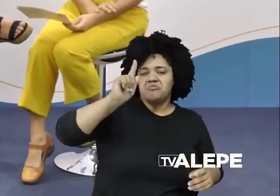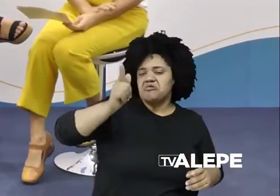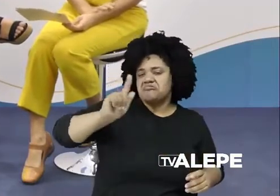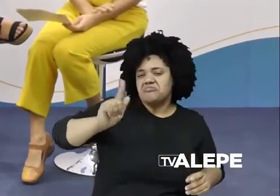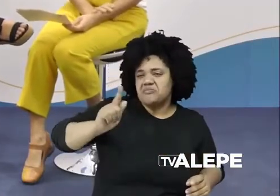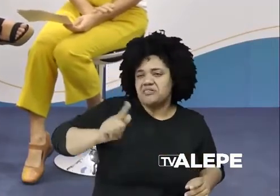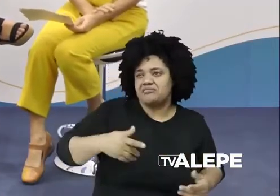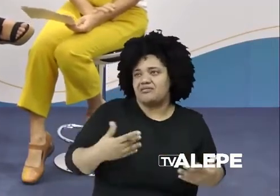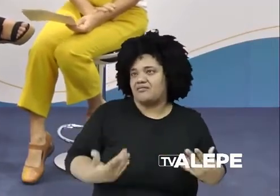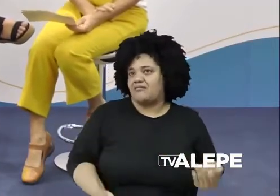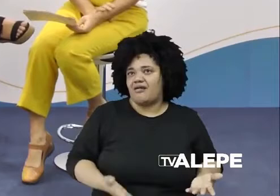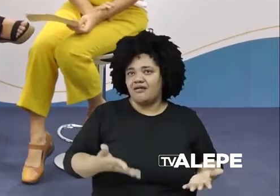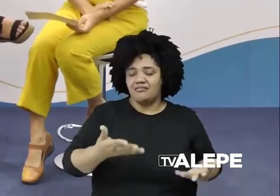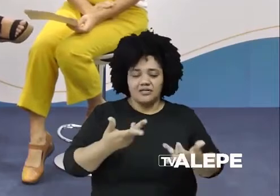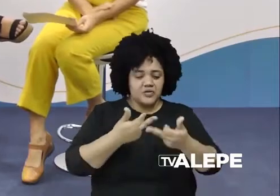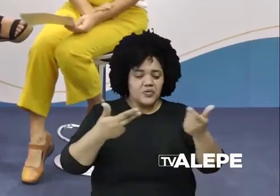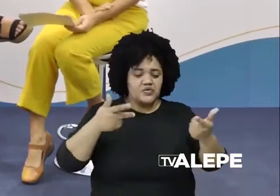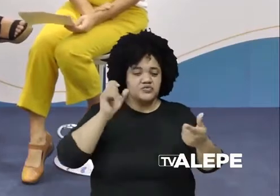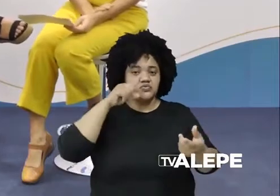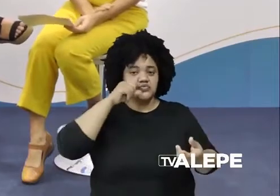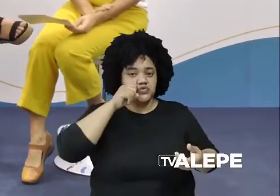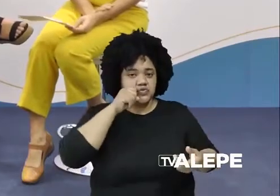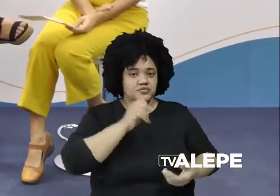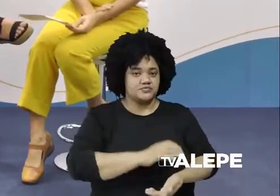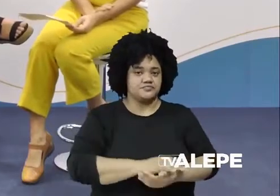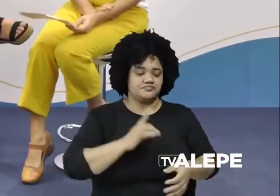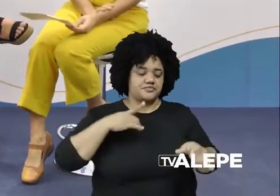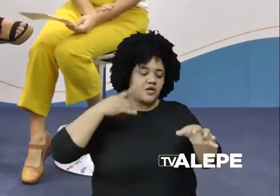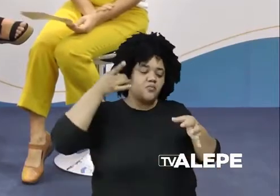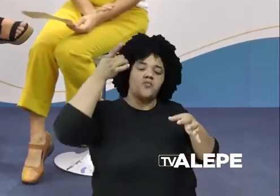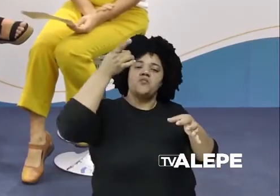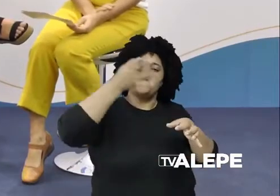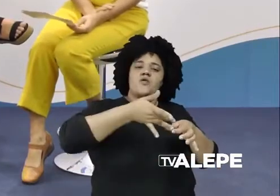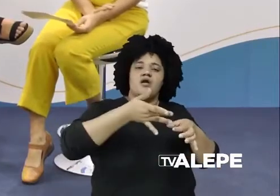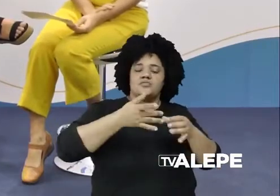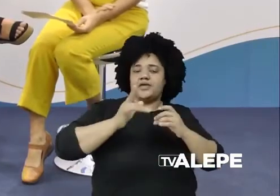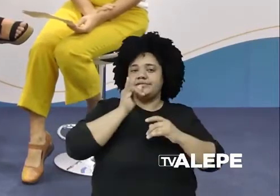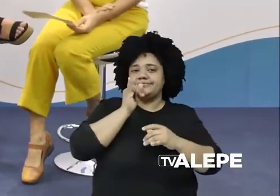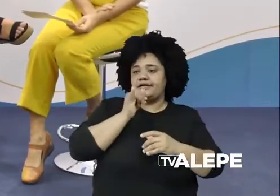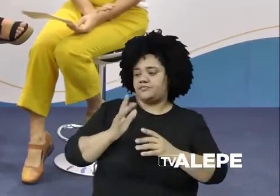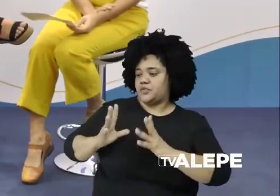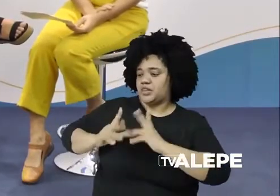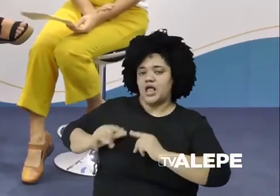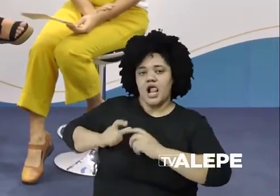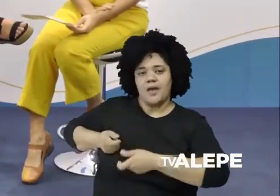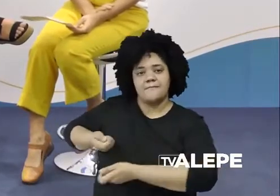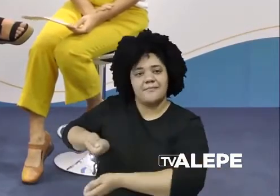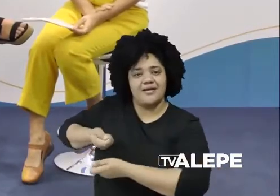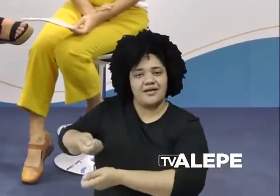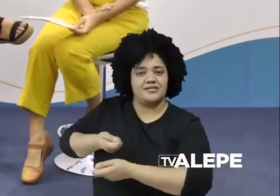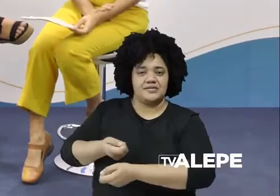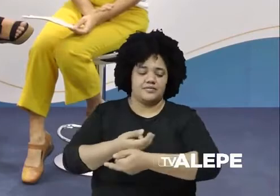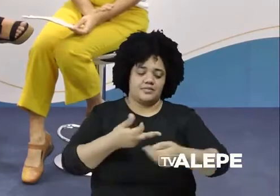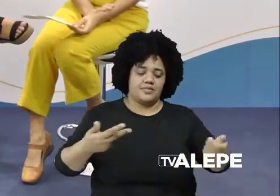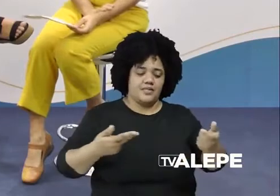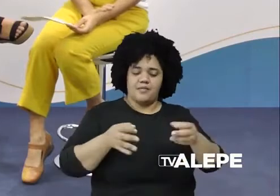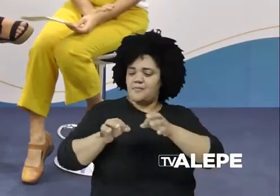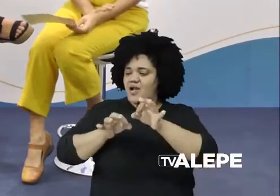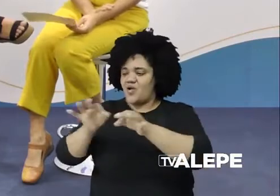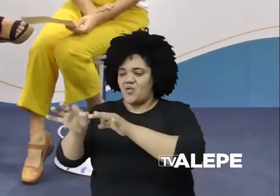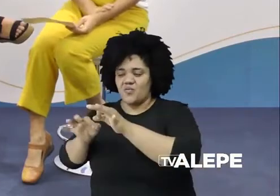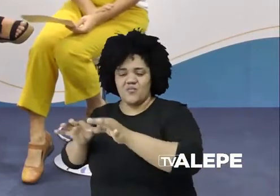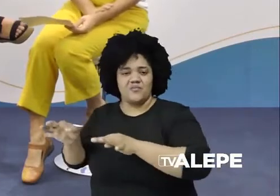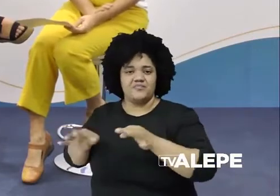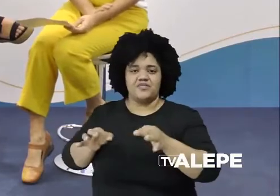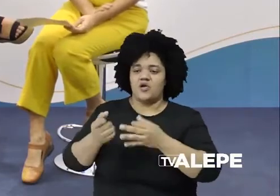ou de algum suco, de alguma coisa, e coloca um material de limpeza. Às vezes a gente faz isso assim